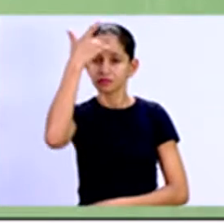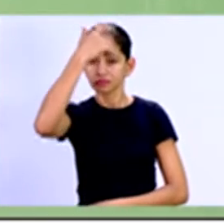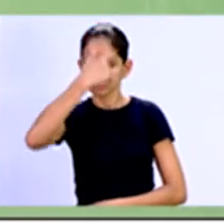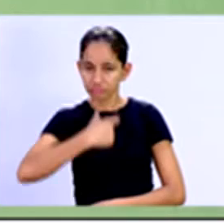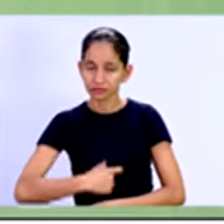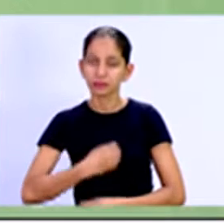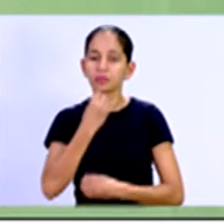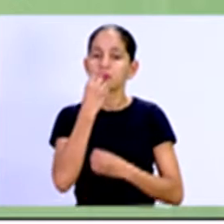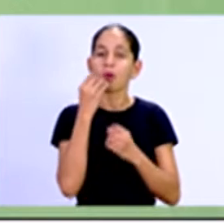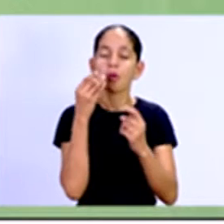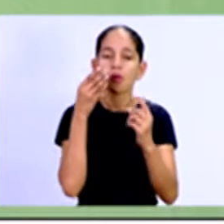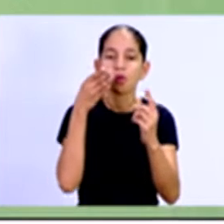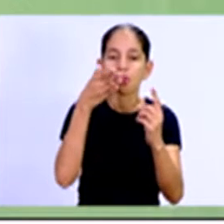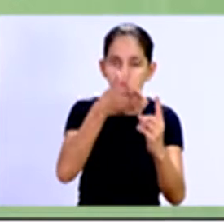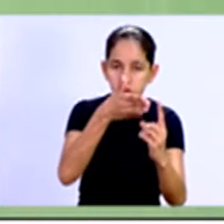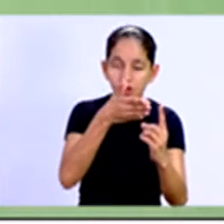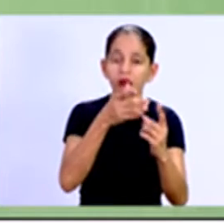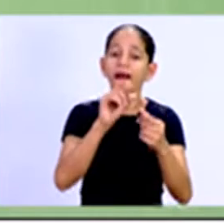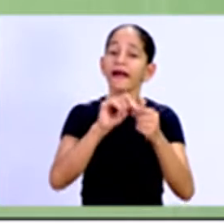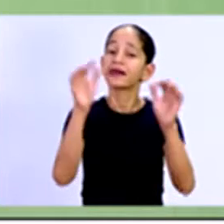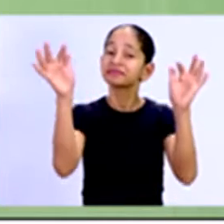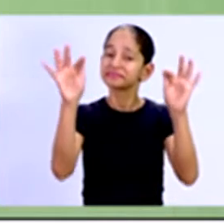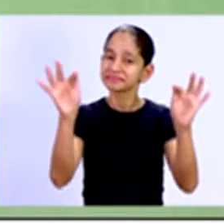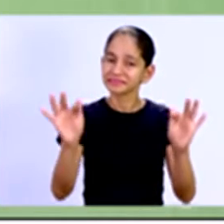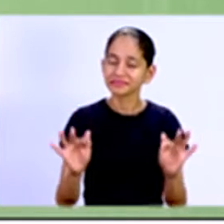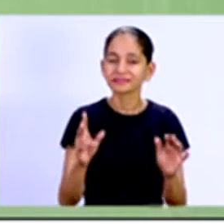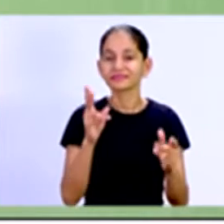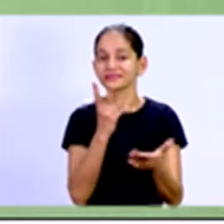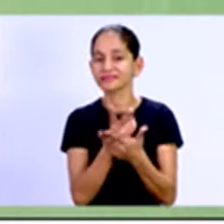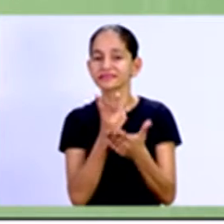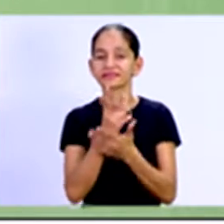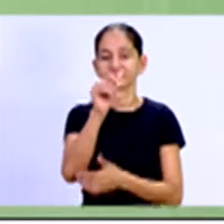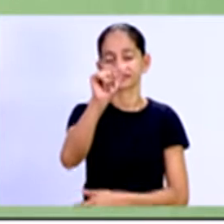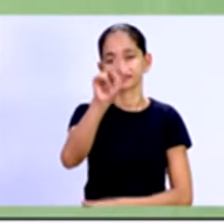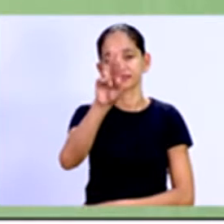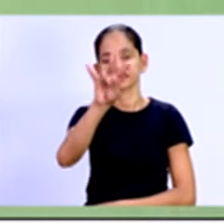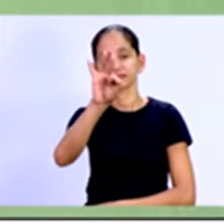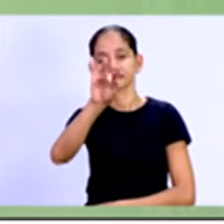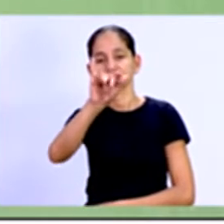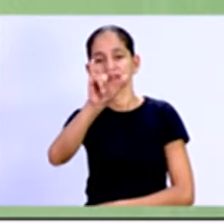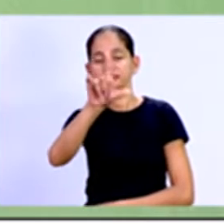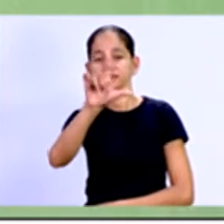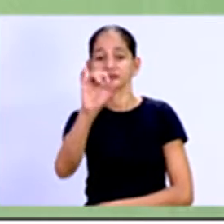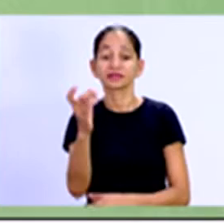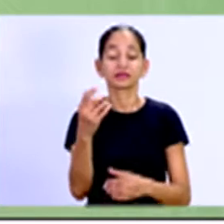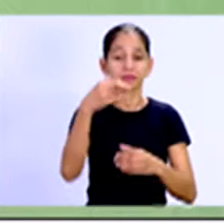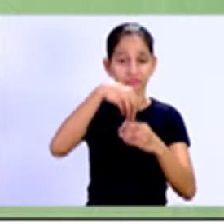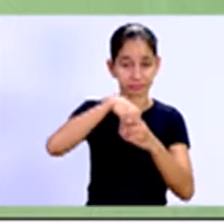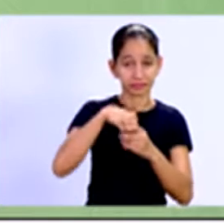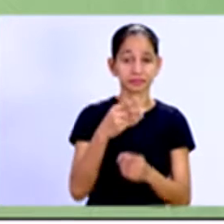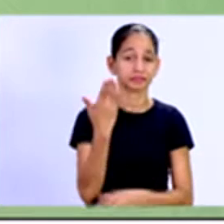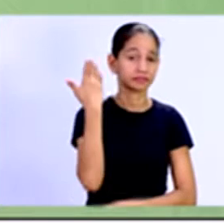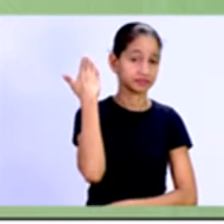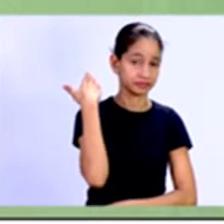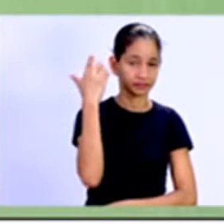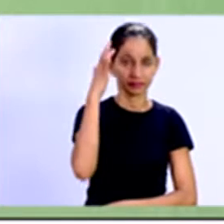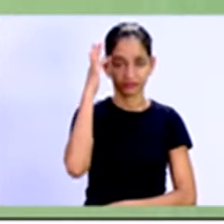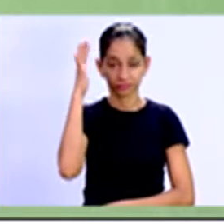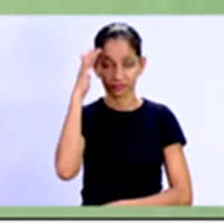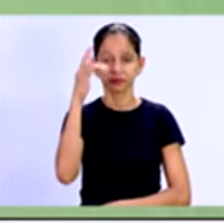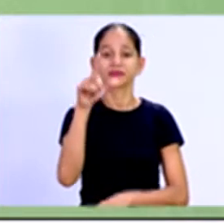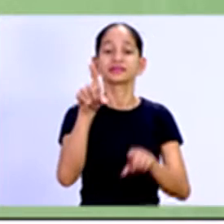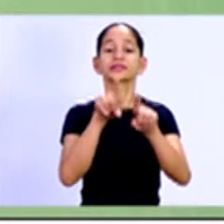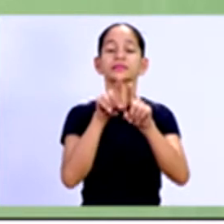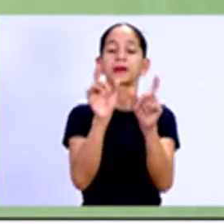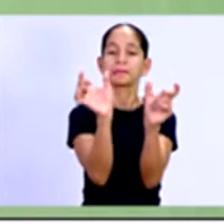um bem comum, que é a felicidade em Aristóteles. Ainda nós temos aí o conceito de virtude do latim, que é, ou